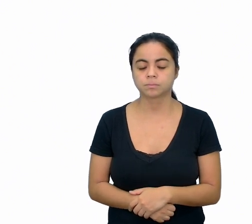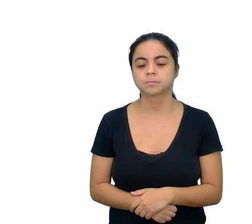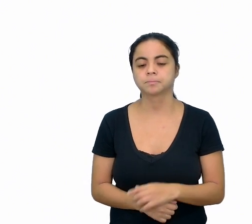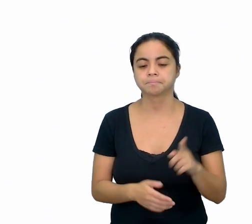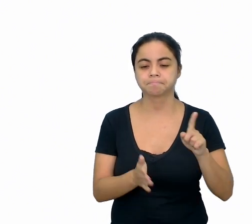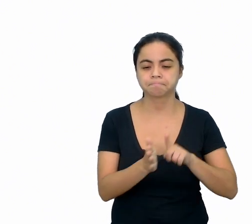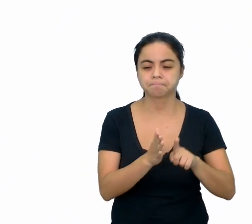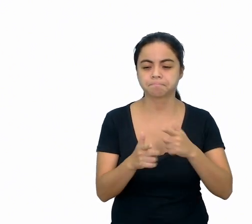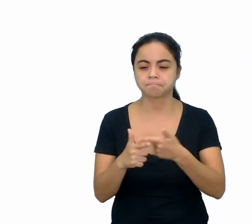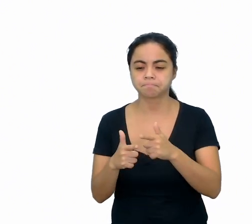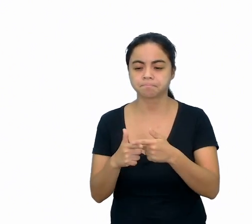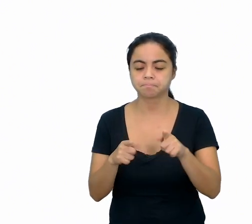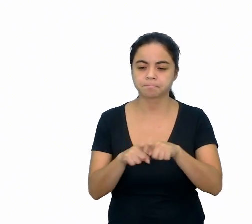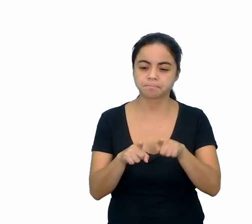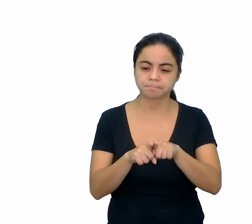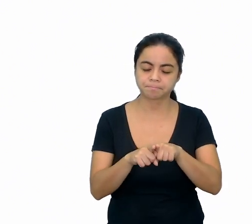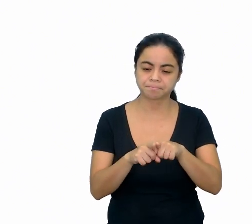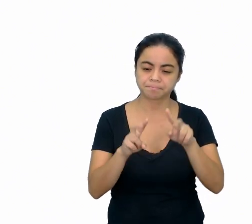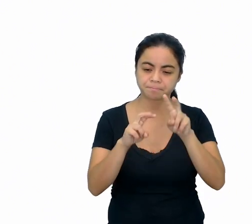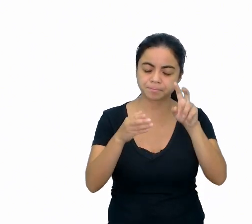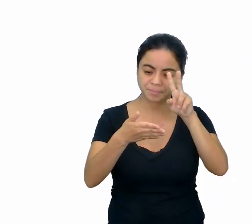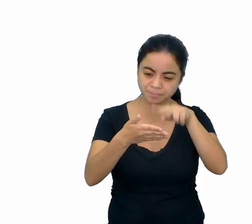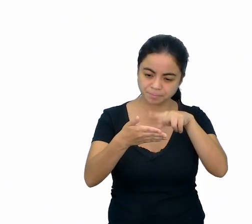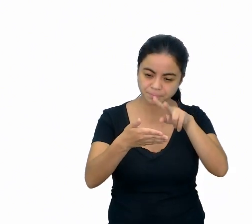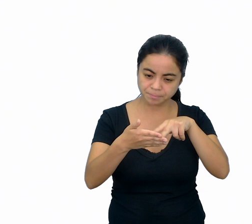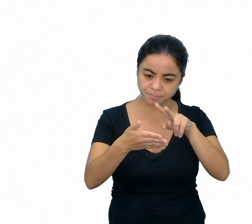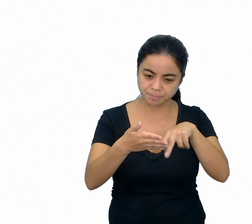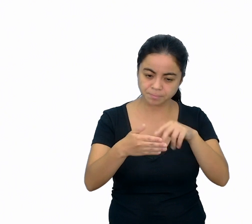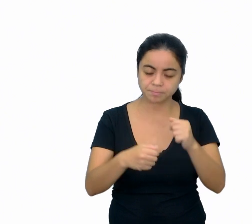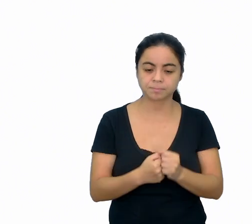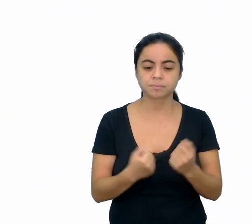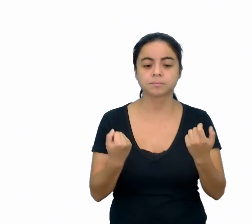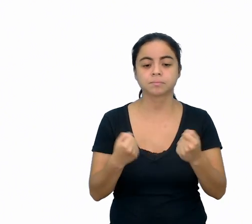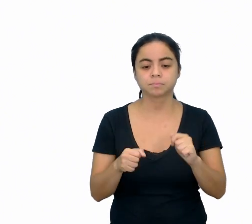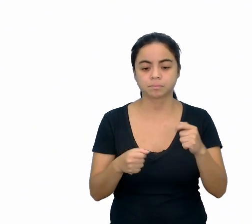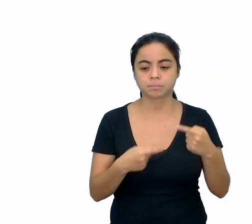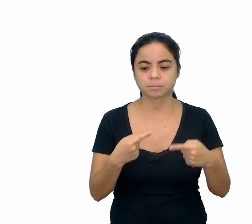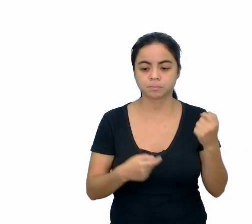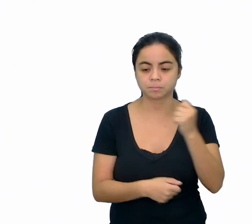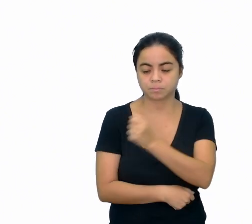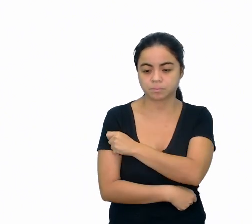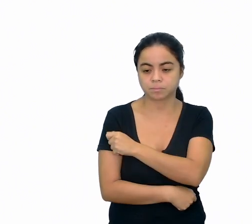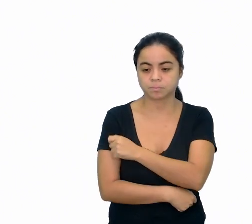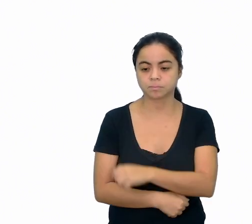também exploram a compreensão e são potentes para as discussões com os estudantes.